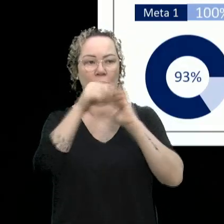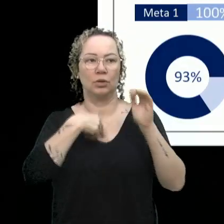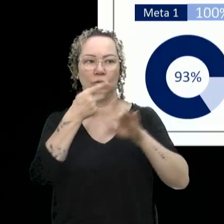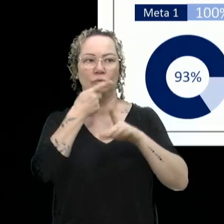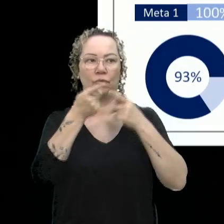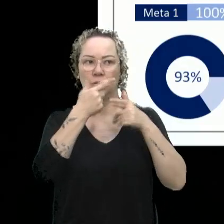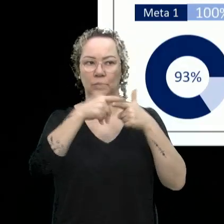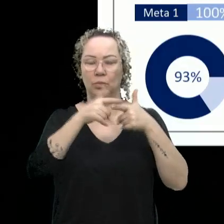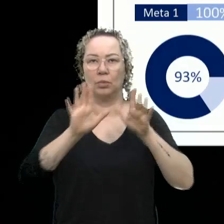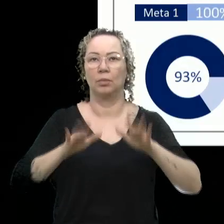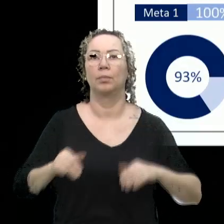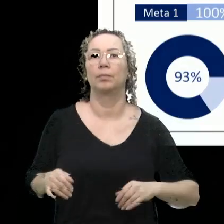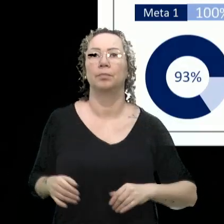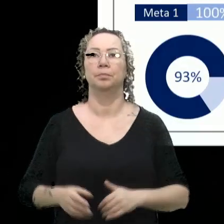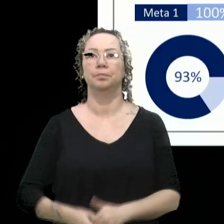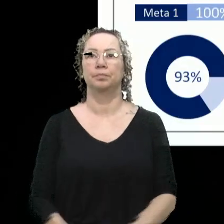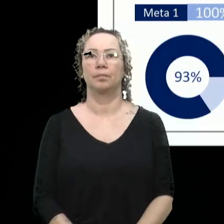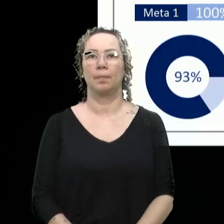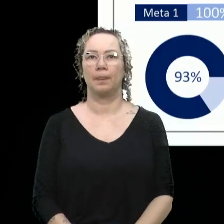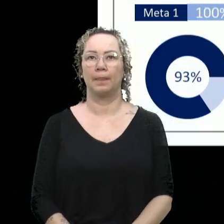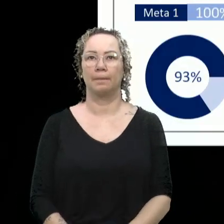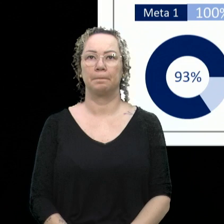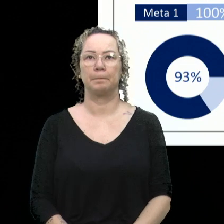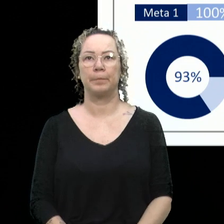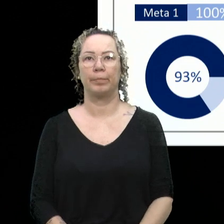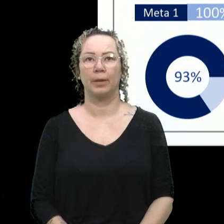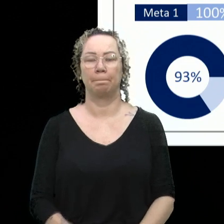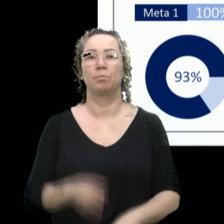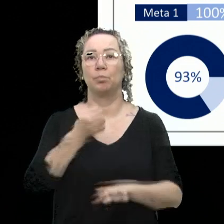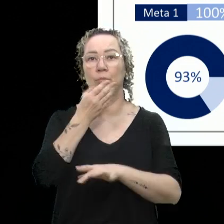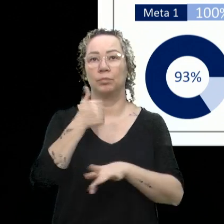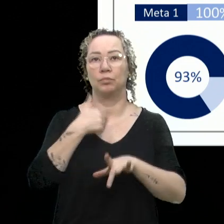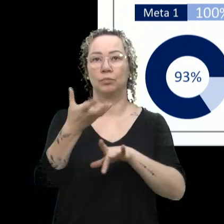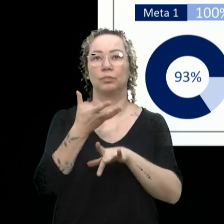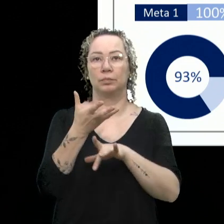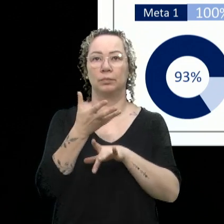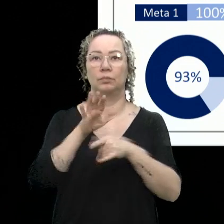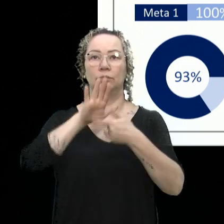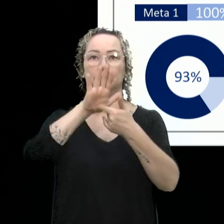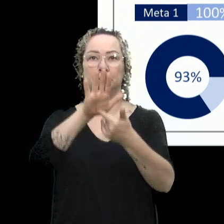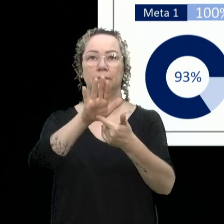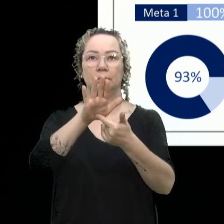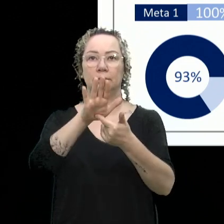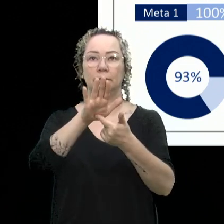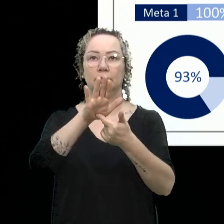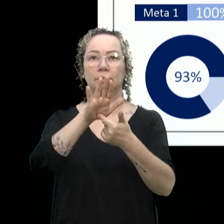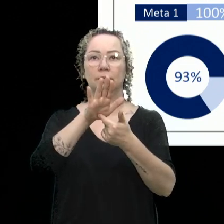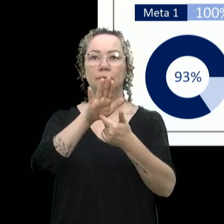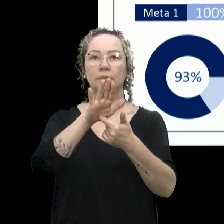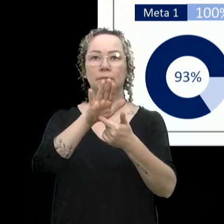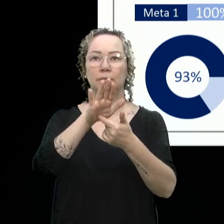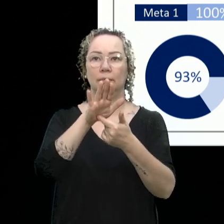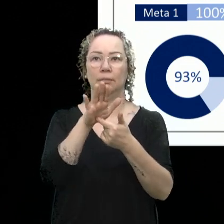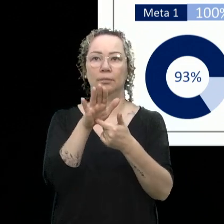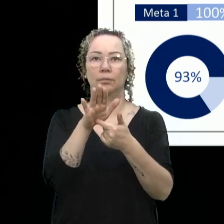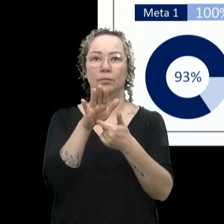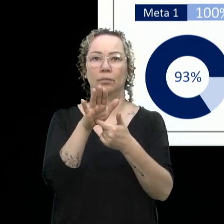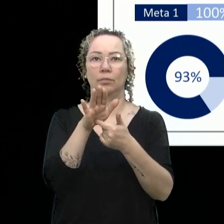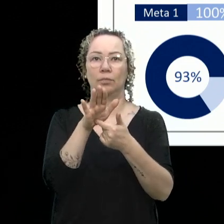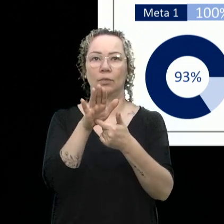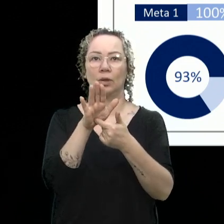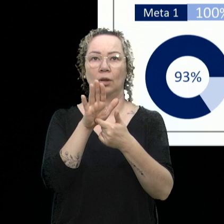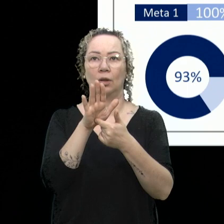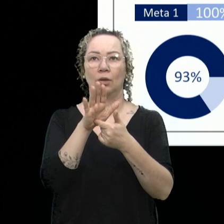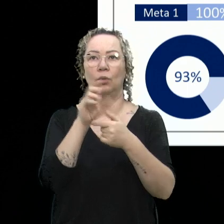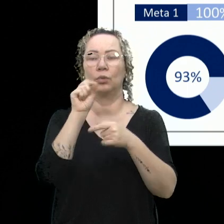problema. Então, eu gostaria de apresentar um pouquinho sobre o que a gente viu